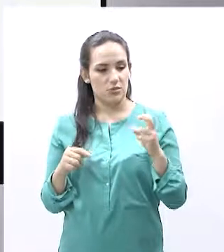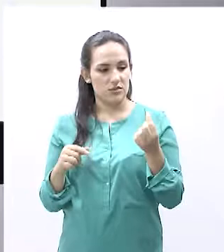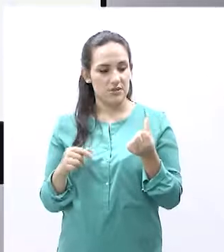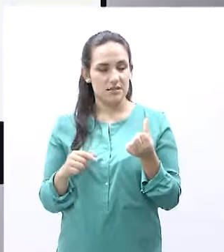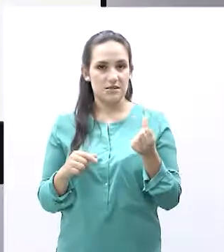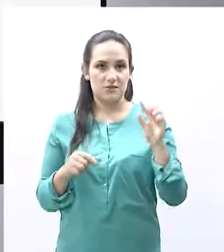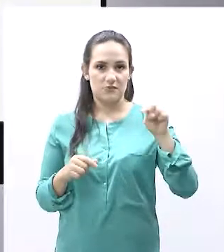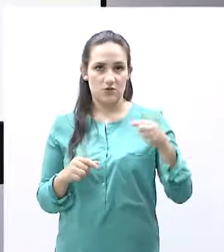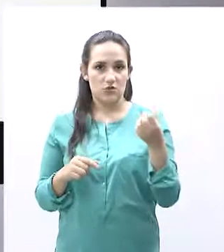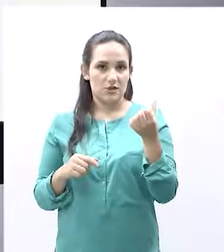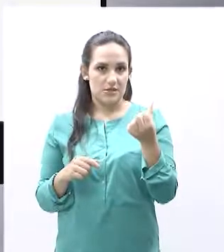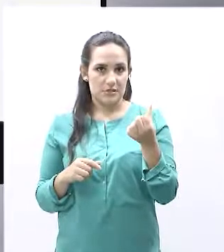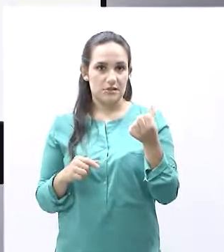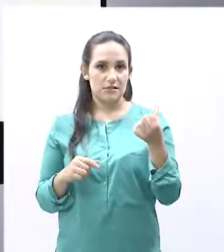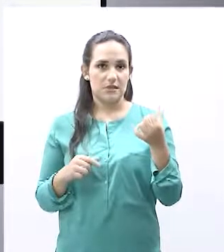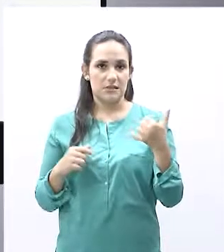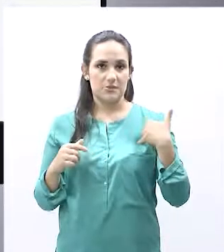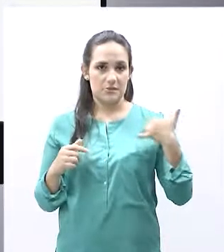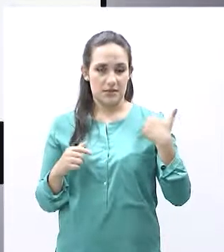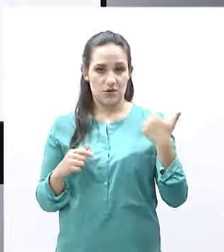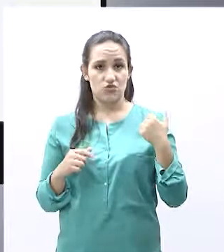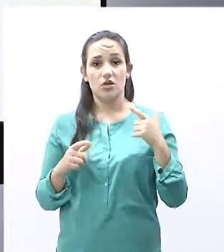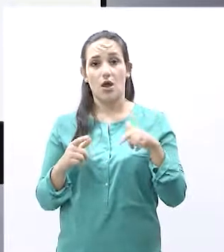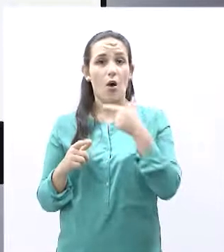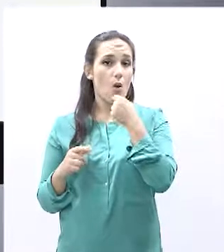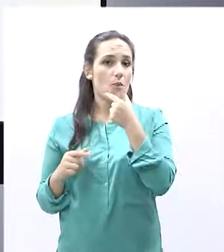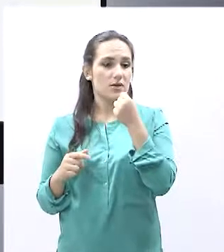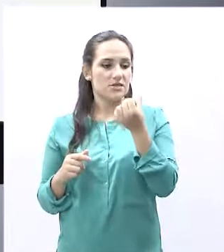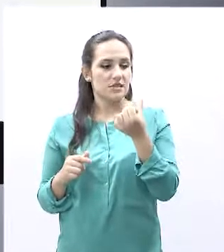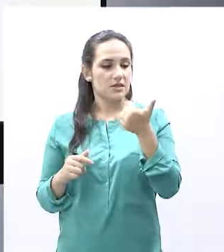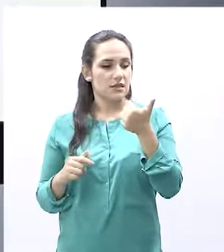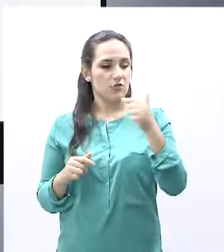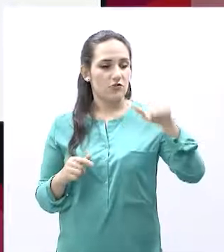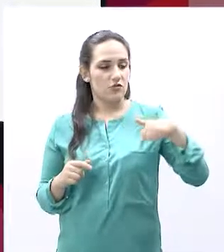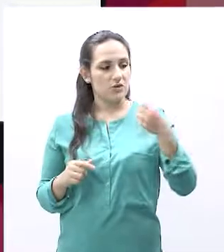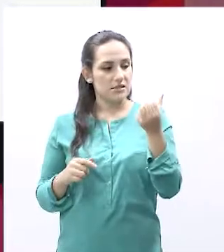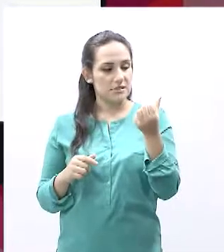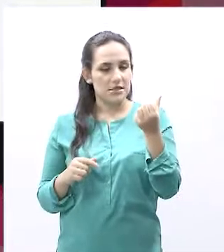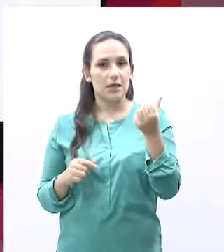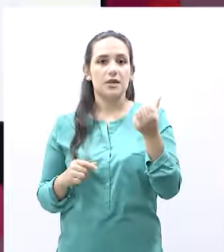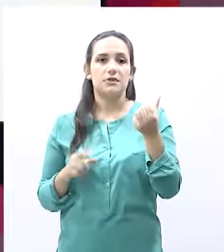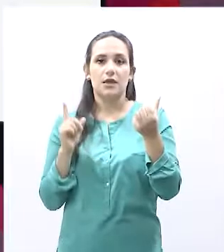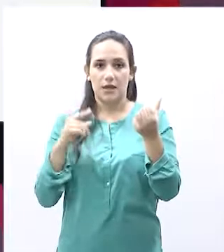e meio de idade para a mulher e 61 anos e meio de idade para o homem.